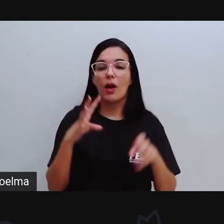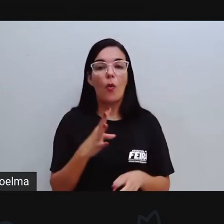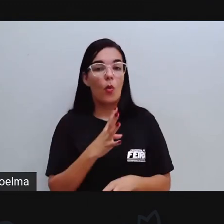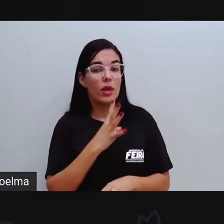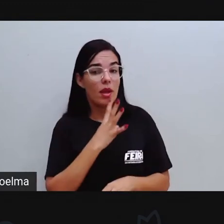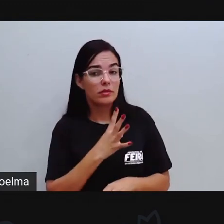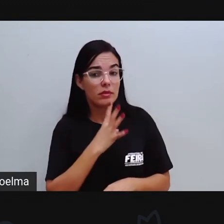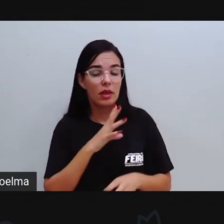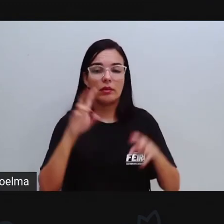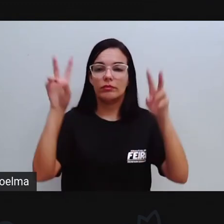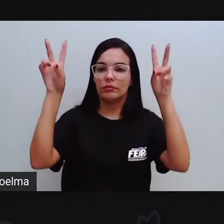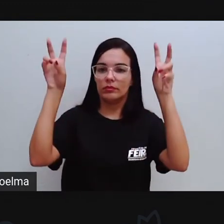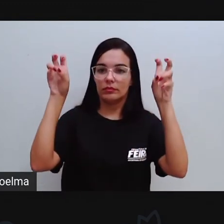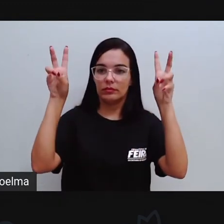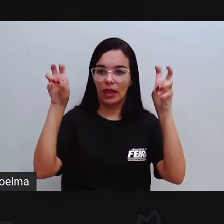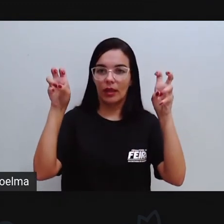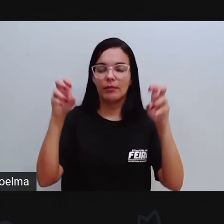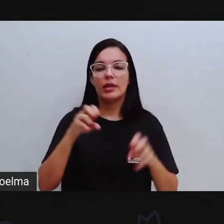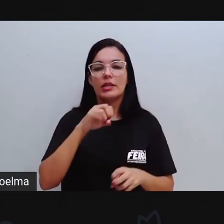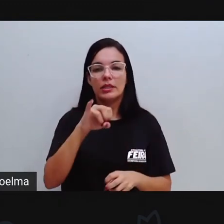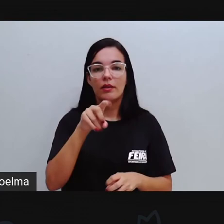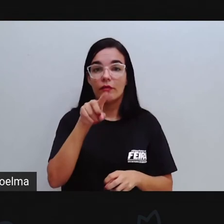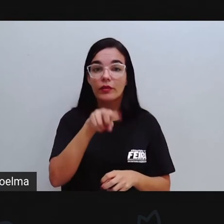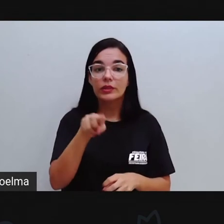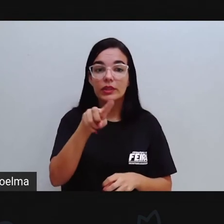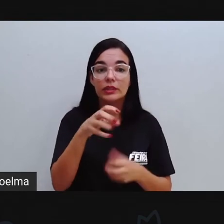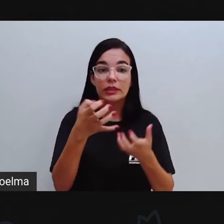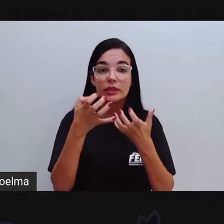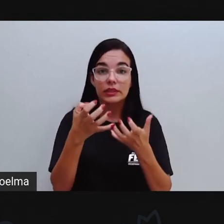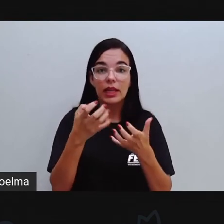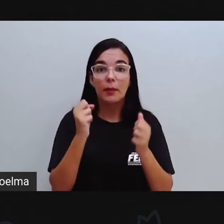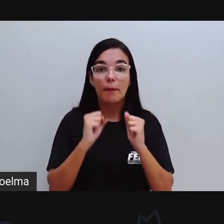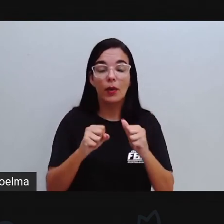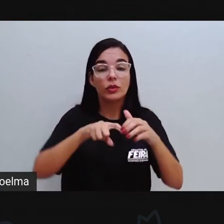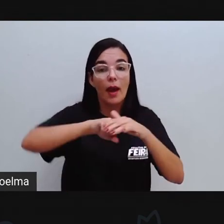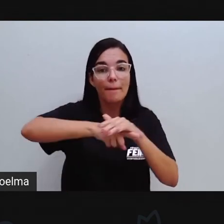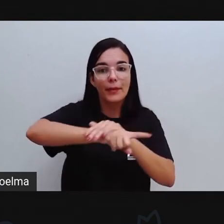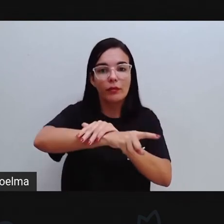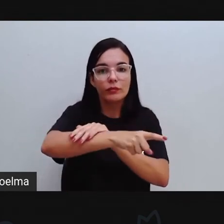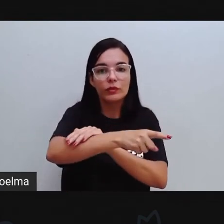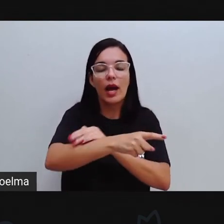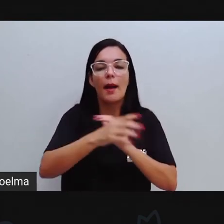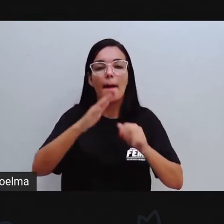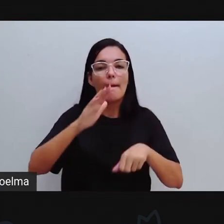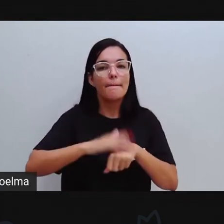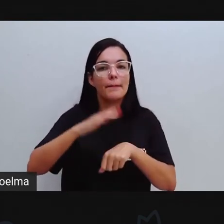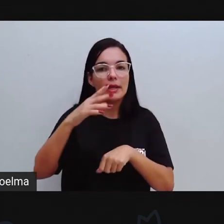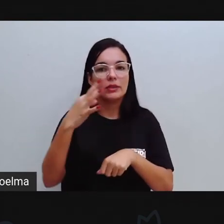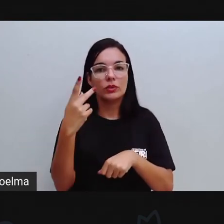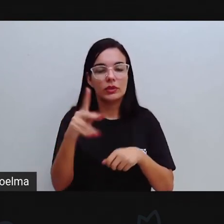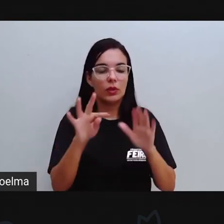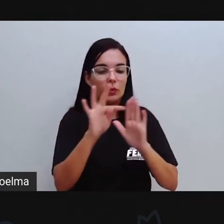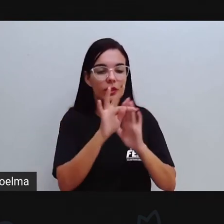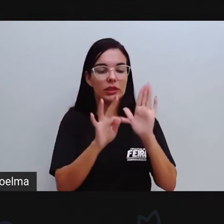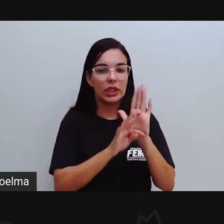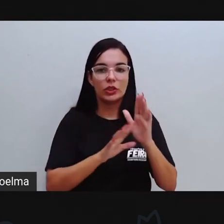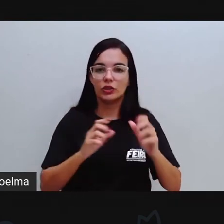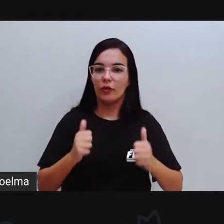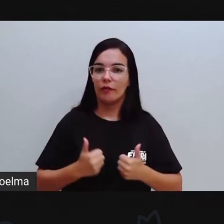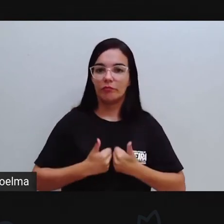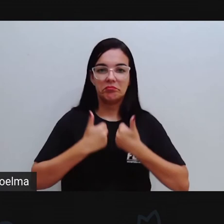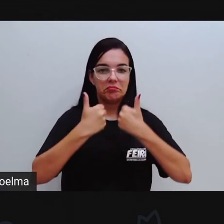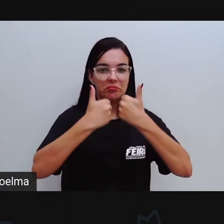tema. Se vocês quiserem, vocês também podem aí aprofundar um pouquinho mais para que seu texto ele fique mais rico,